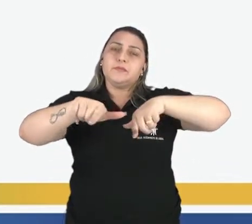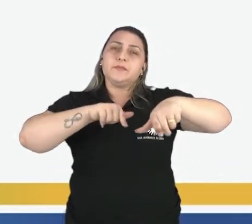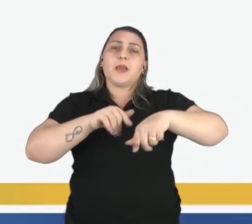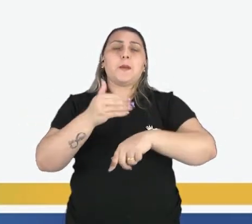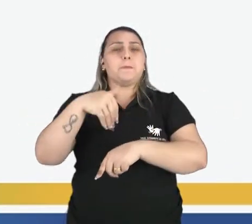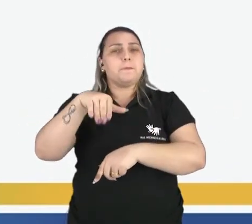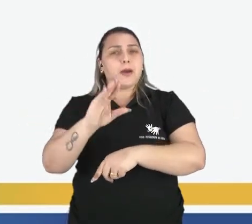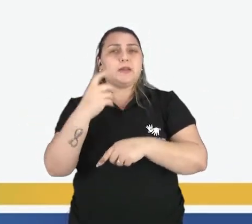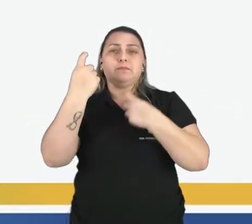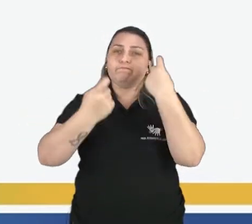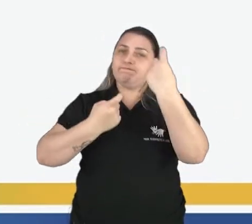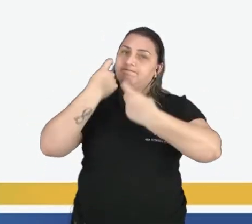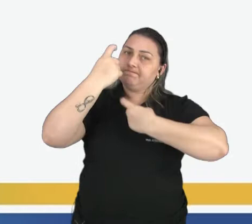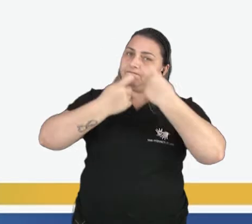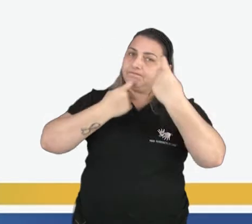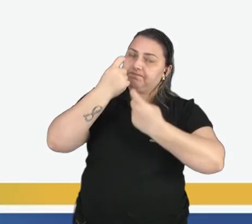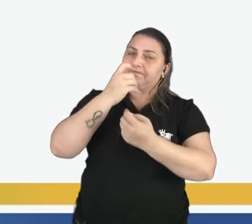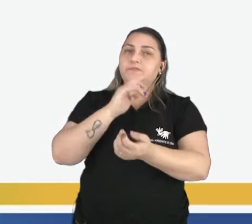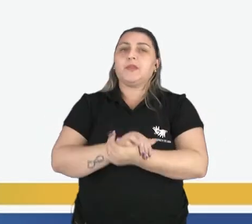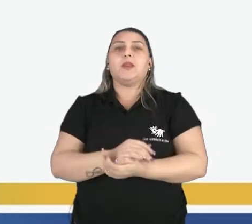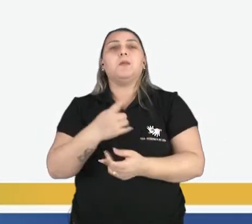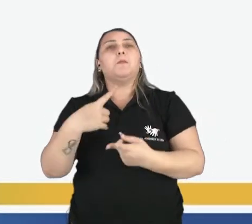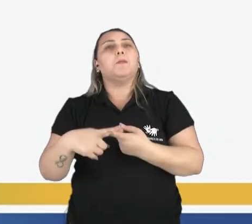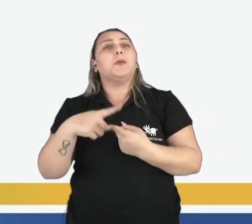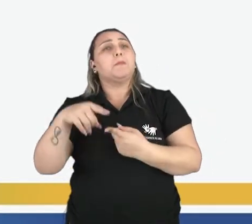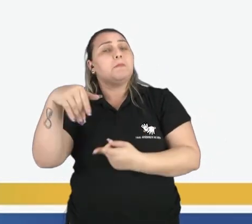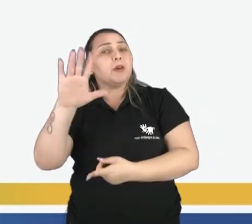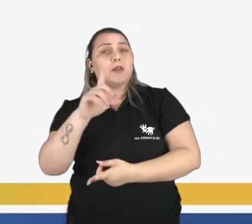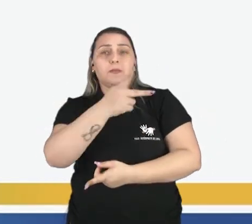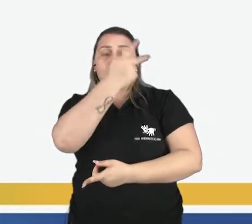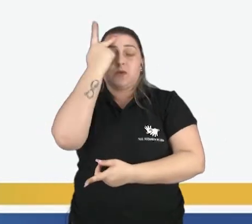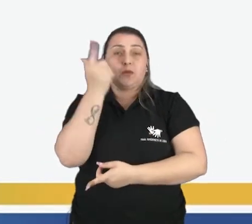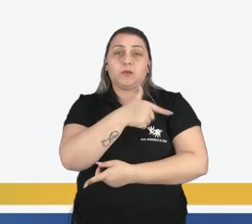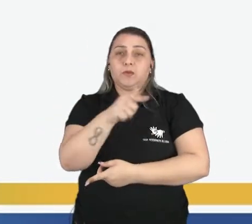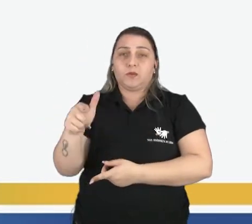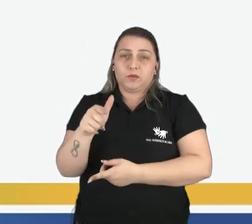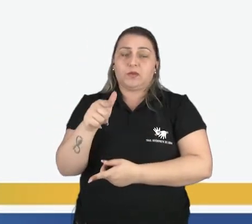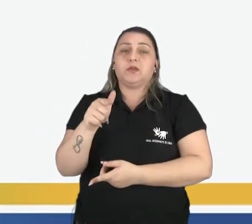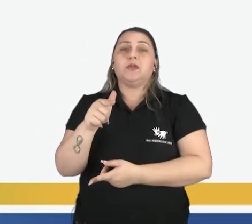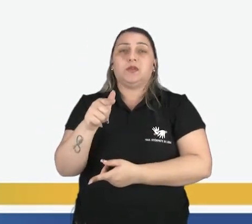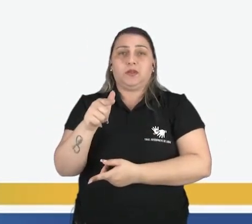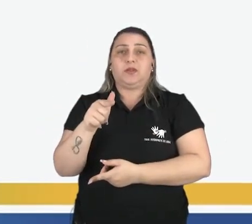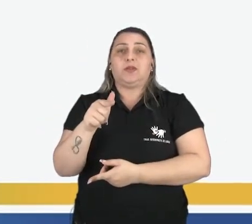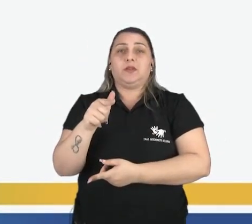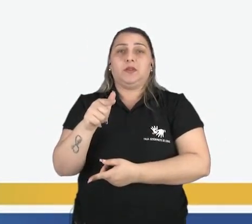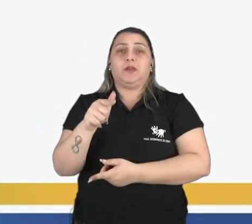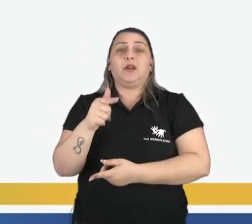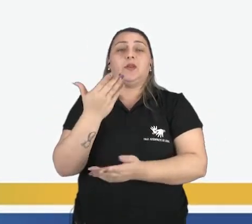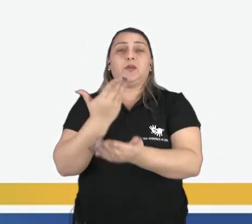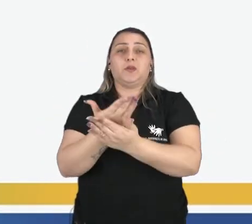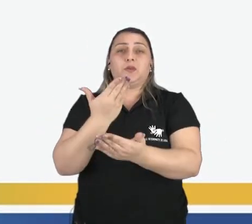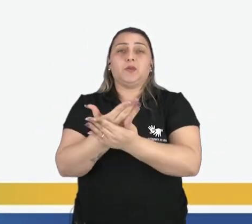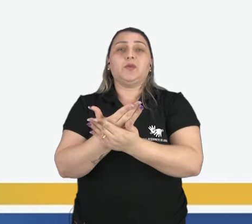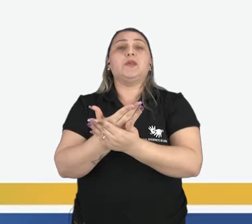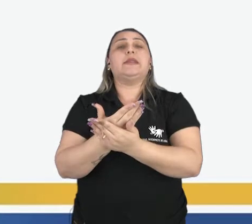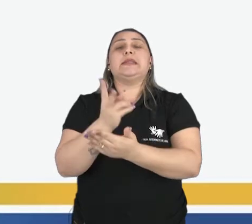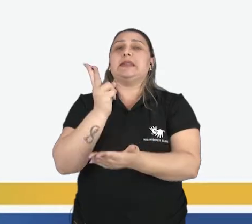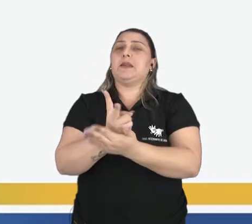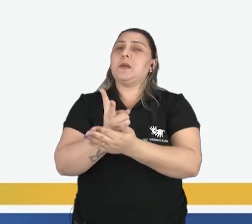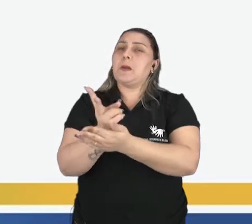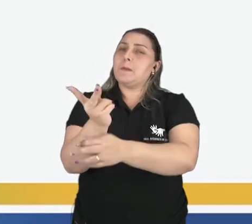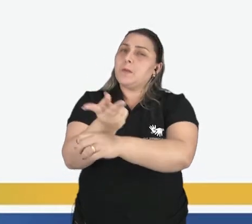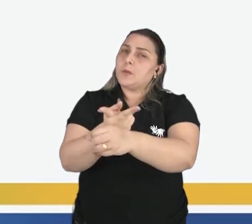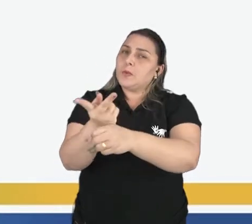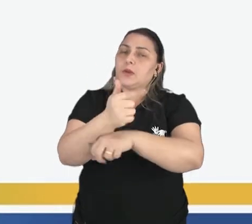seja o mais preocupante, porque por mais que a pessoa não tenha nível de instrução elevado, mas ela está sempre em busca